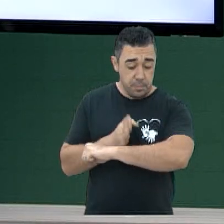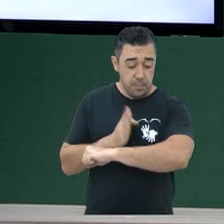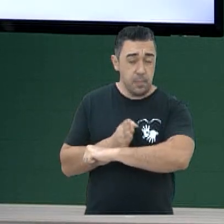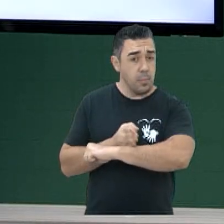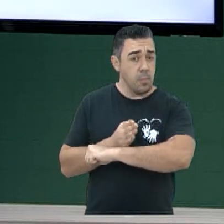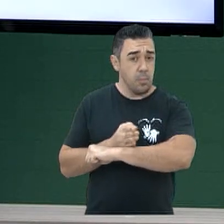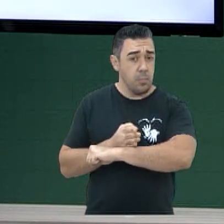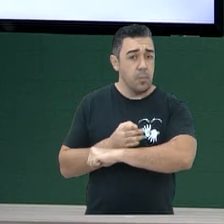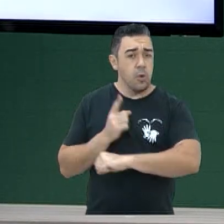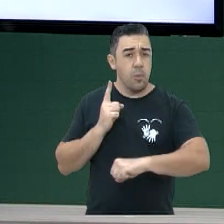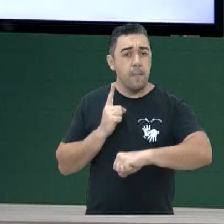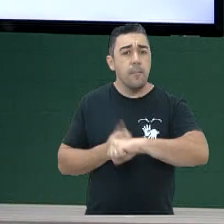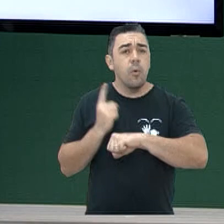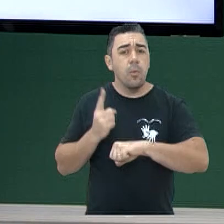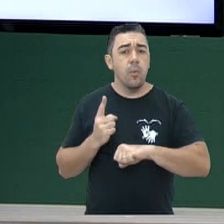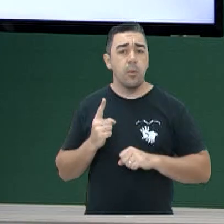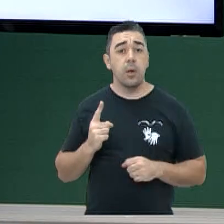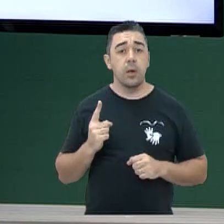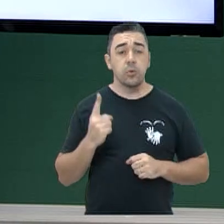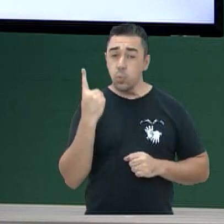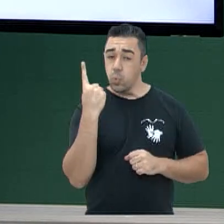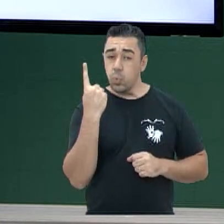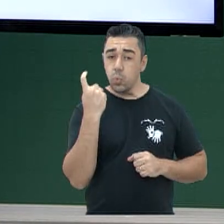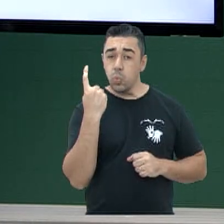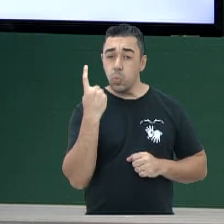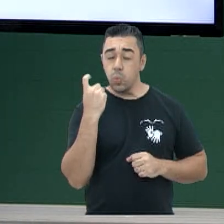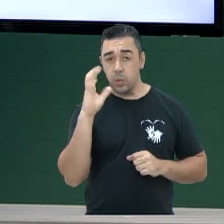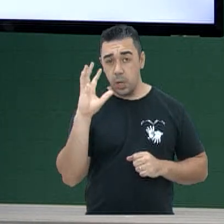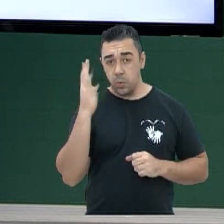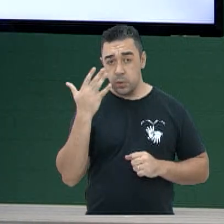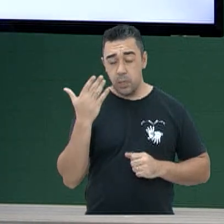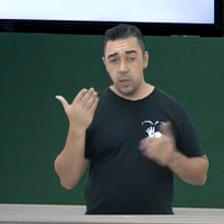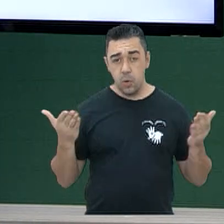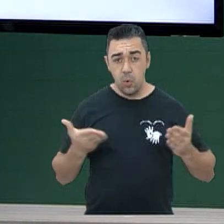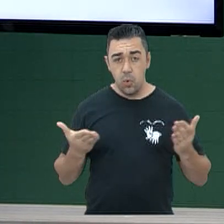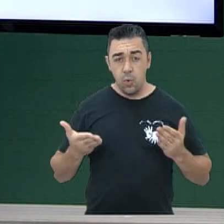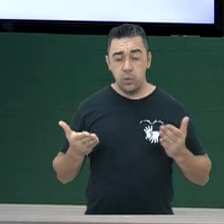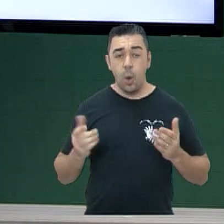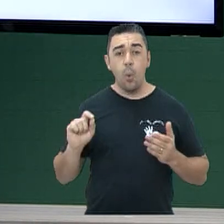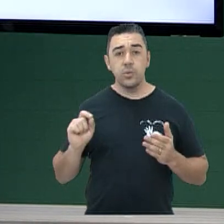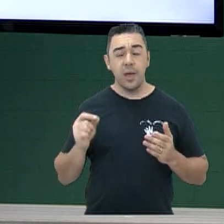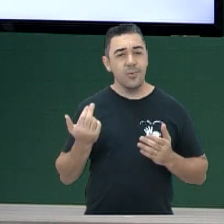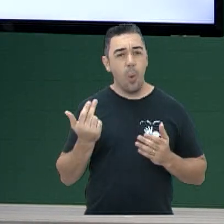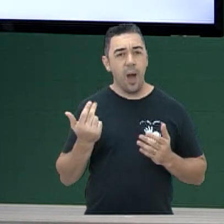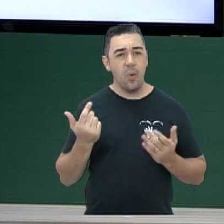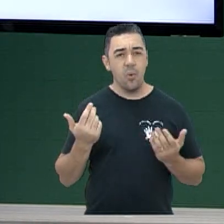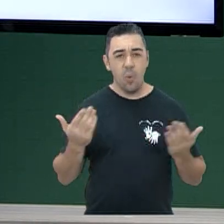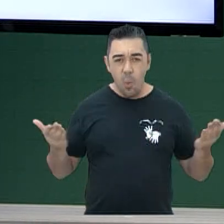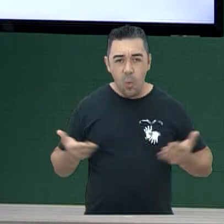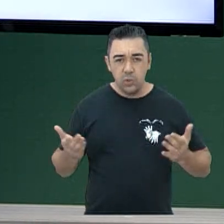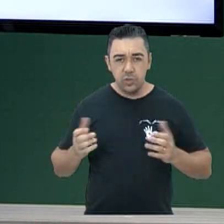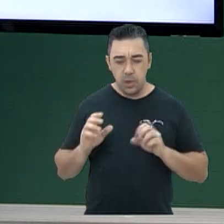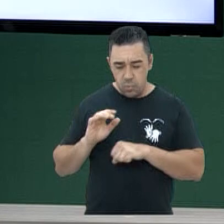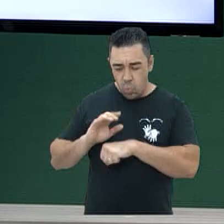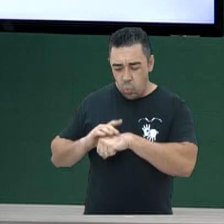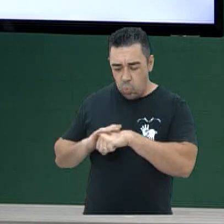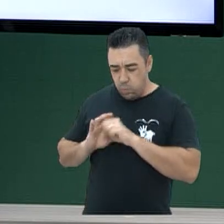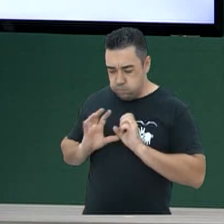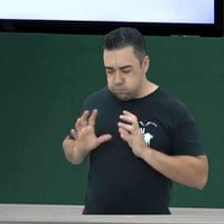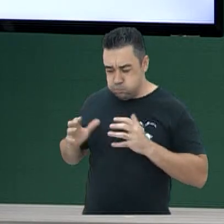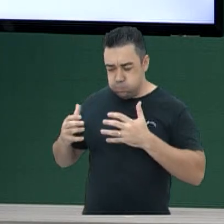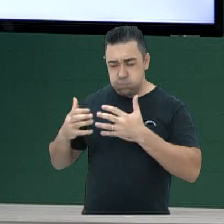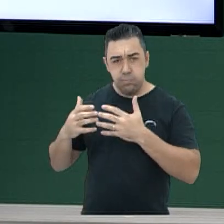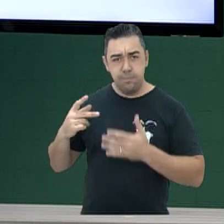nossa história, né? Que único na história contemporânea, né? Que é uma pandemia, né? Um momento que tem uma